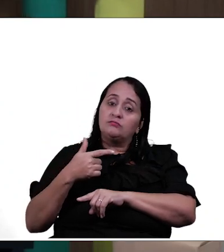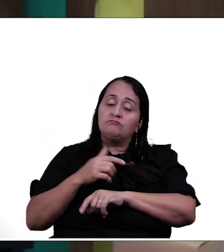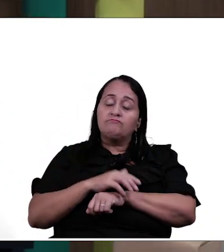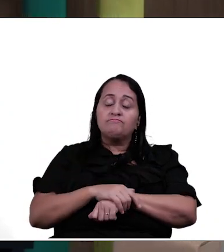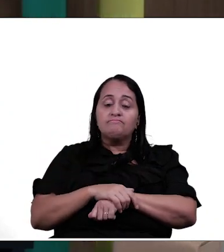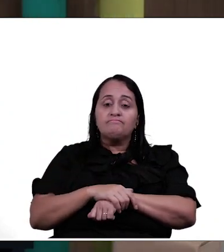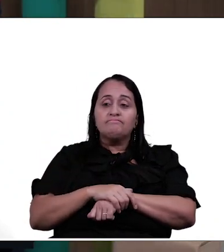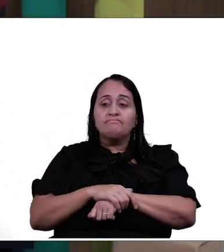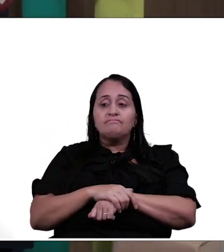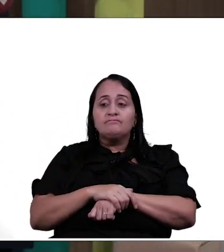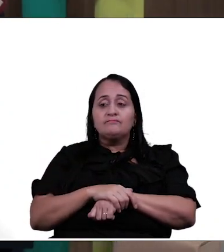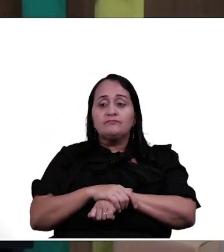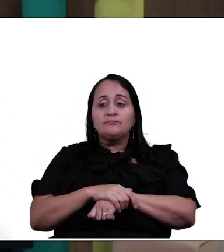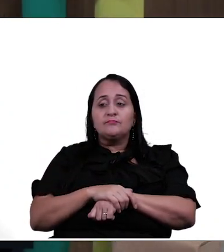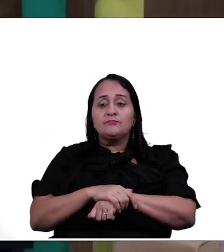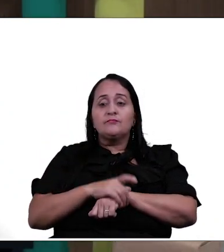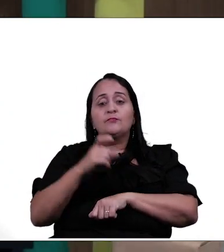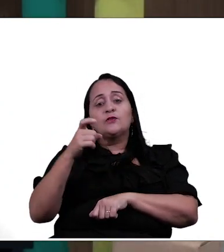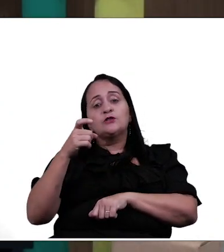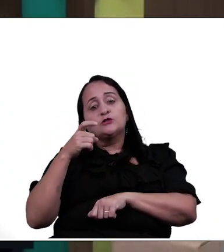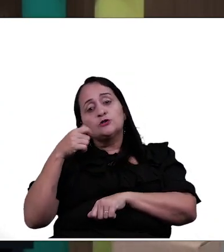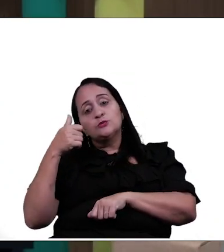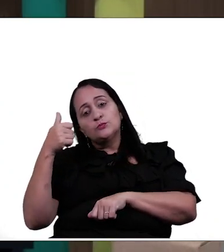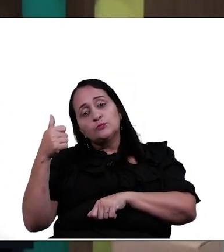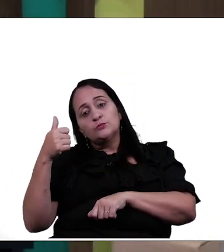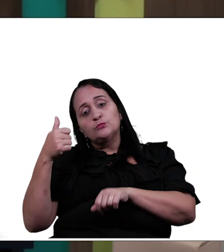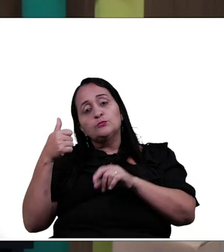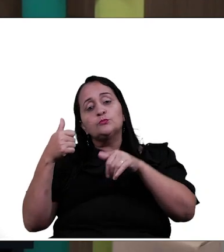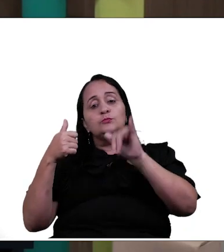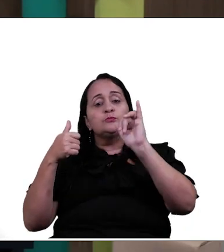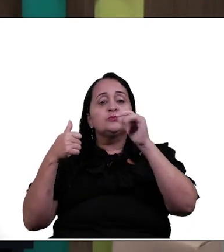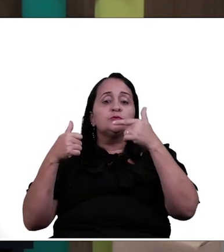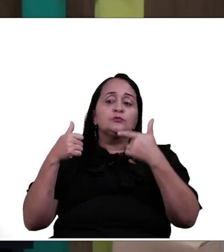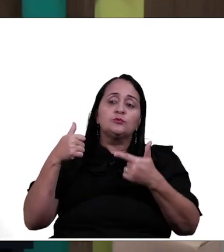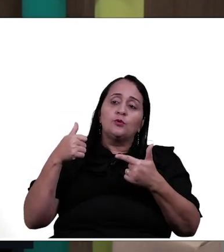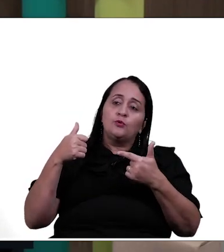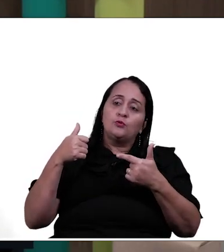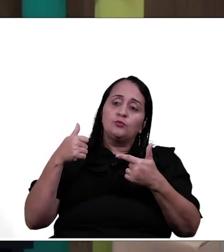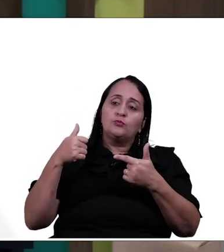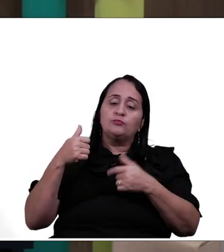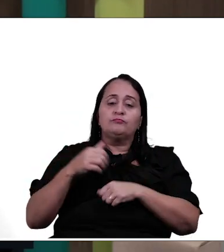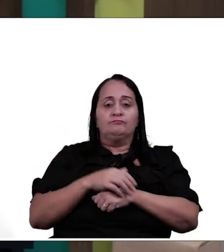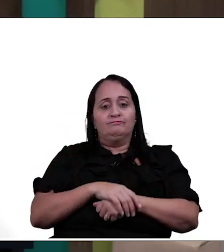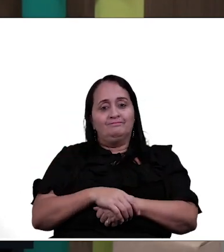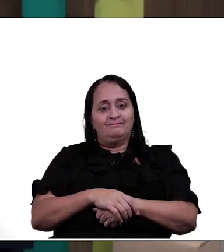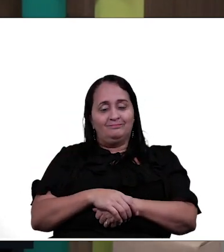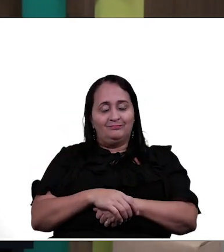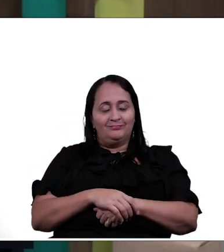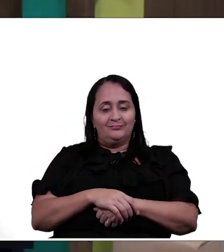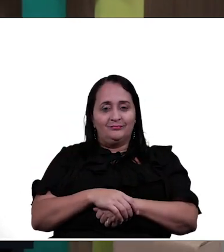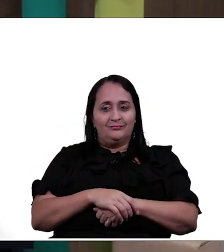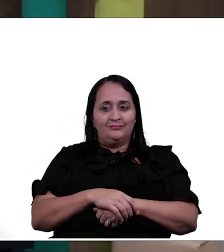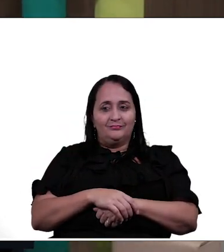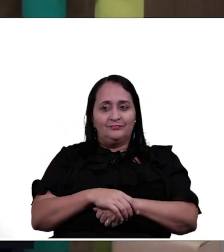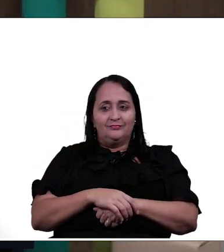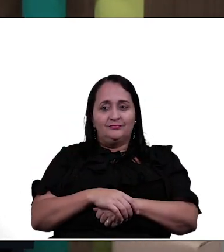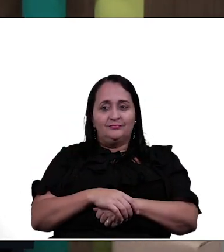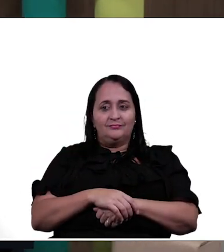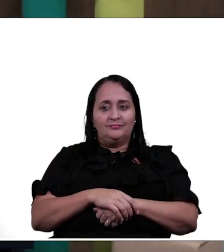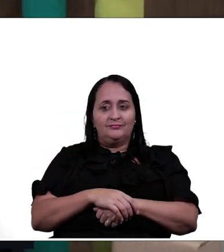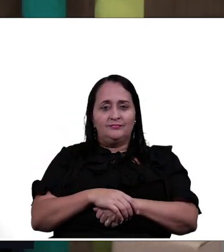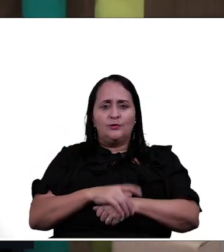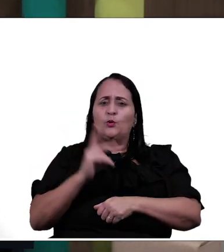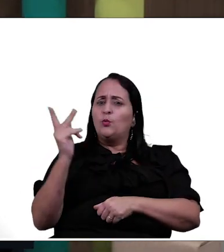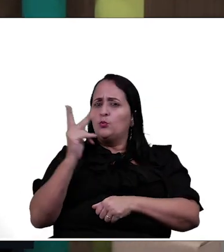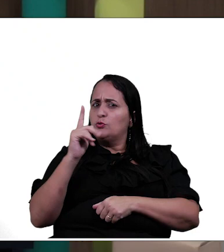3,1416 e por aí vai, também não é um número racional. A raiz